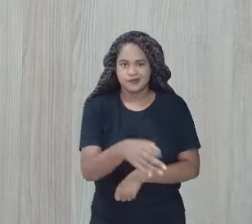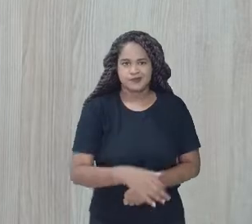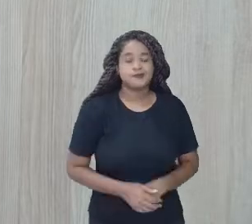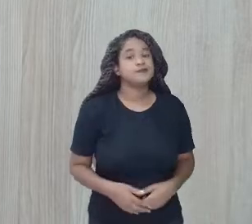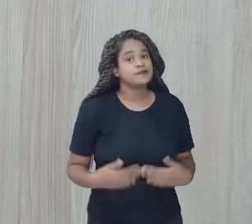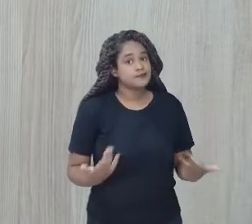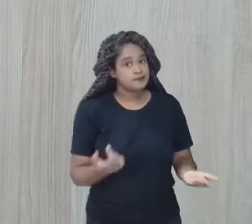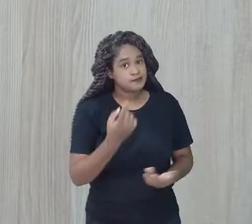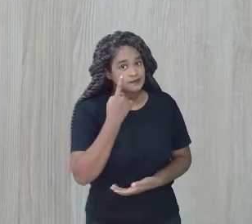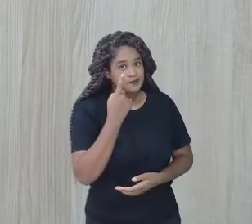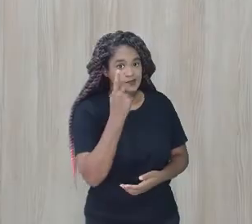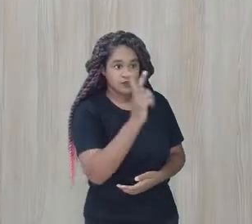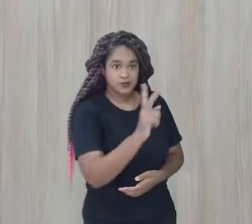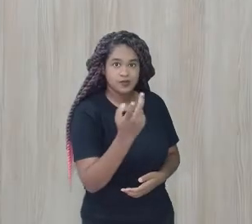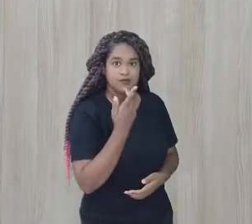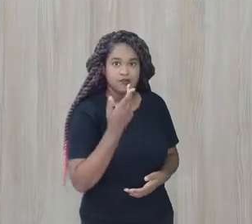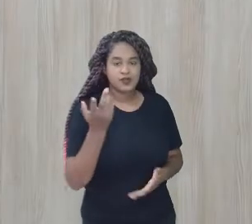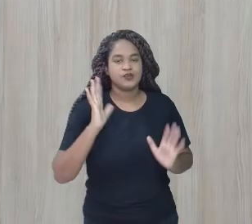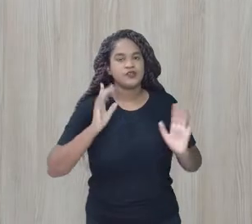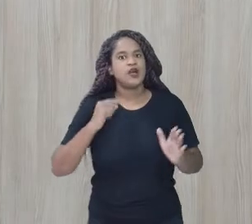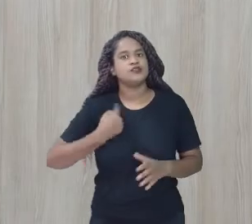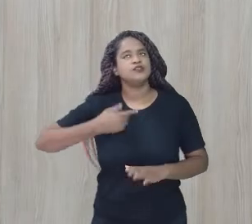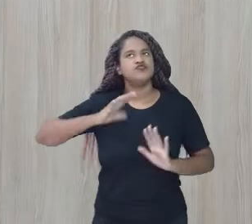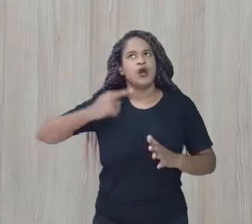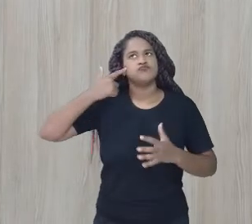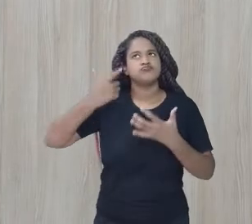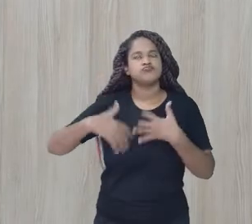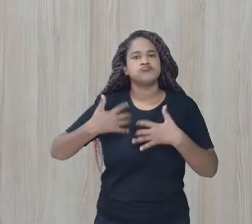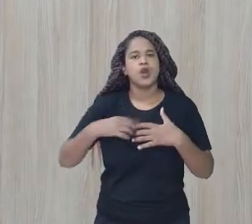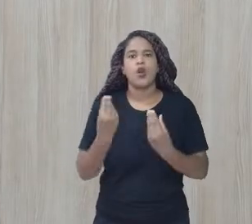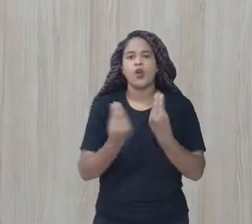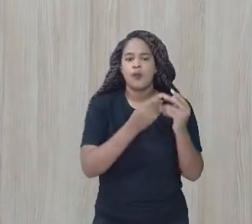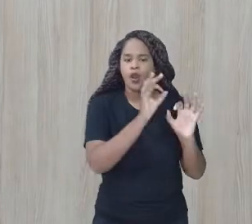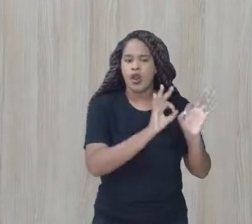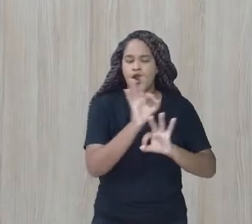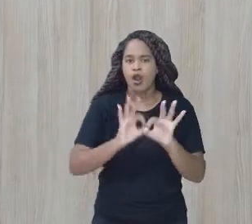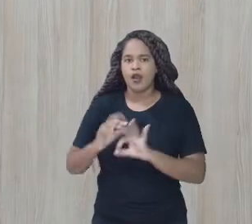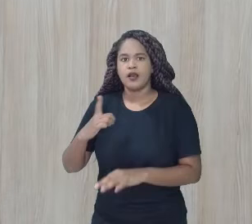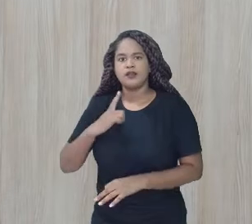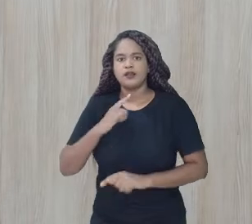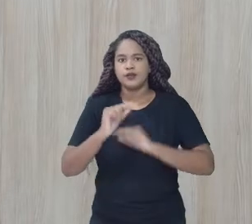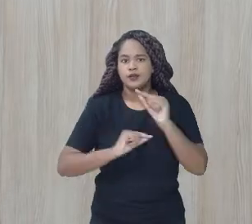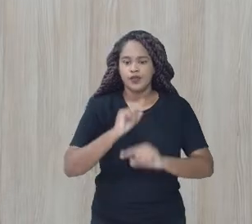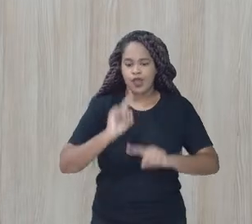Olha, como a professora Vanessa falou já, e a gente já vai pensando na organização, né? Eu tenho ali um resíduo. Desse resíduo eu vou